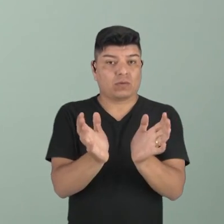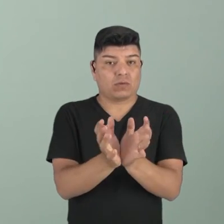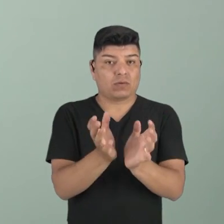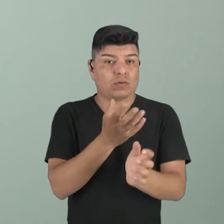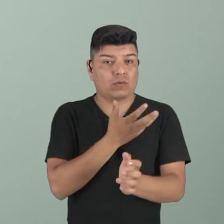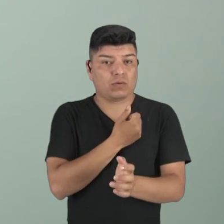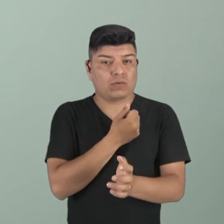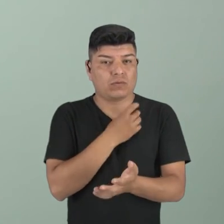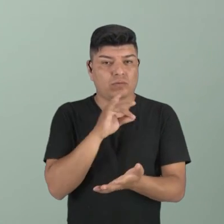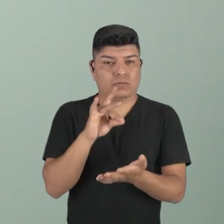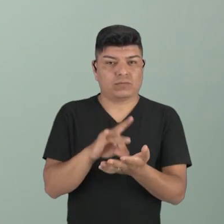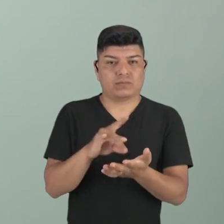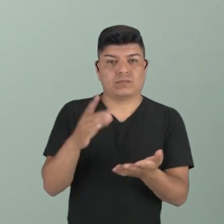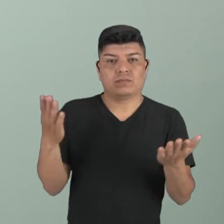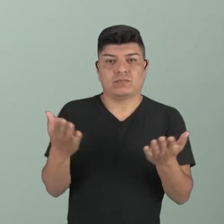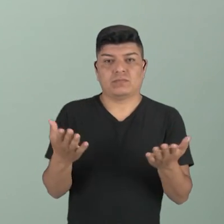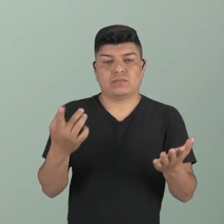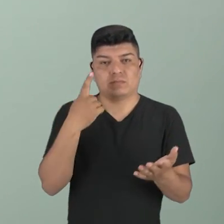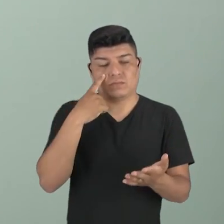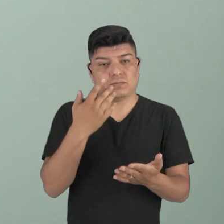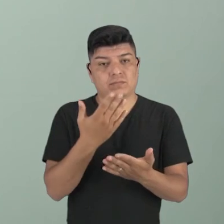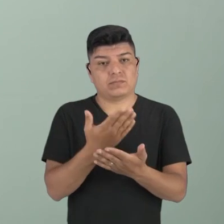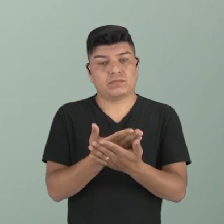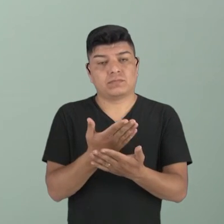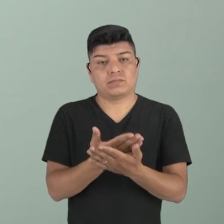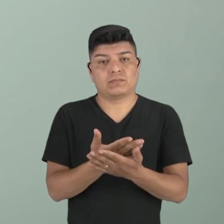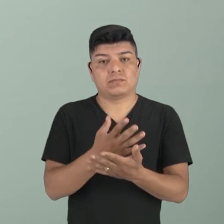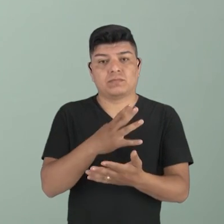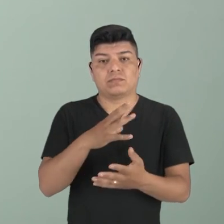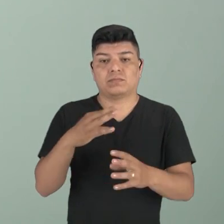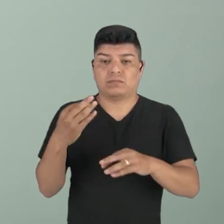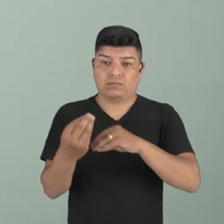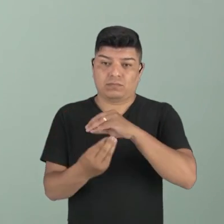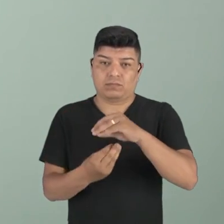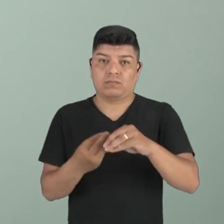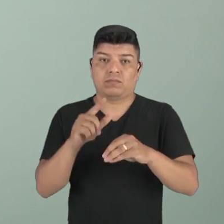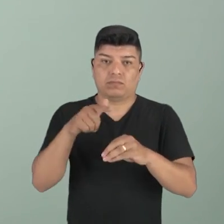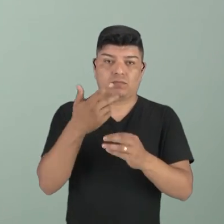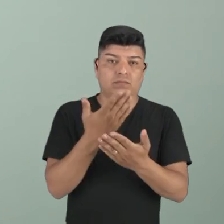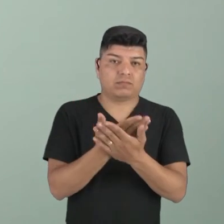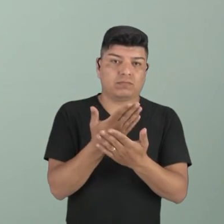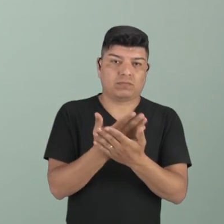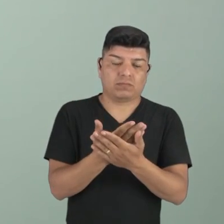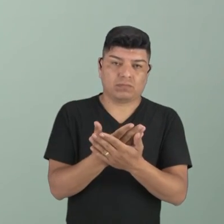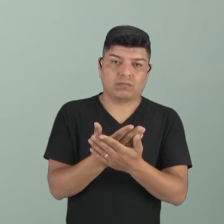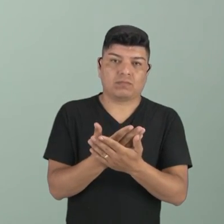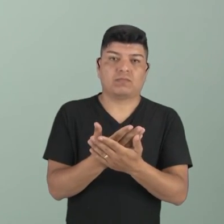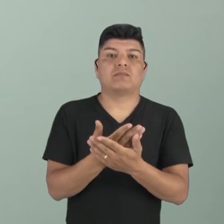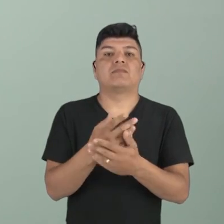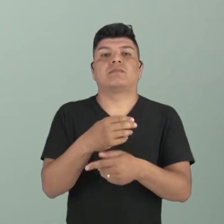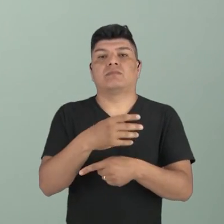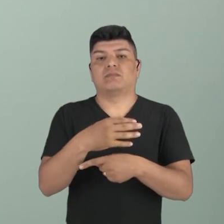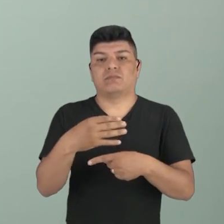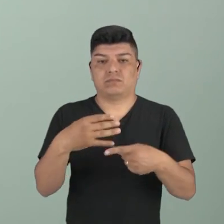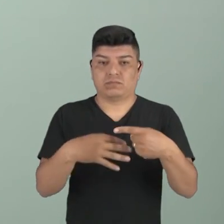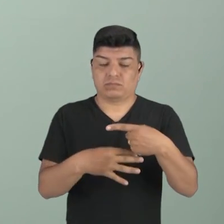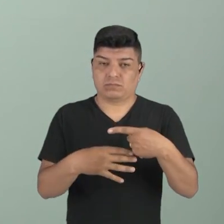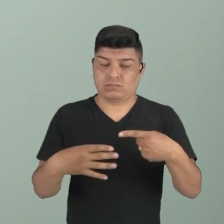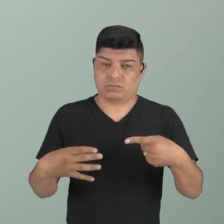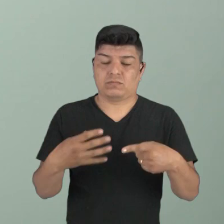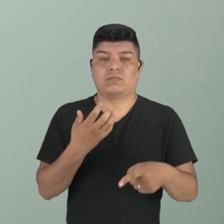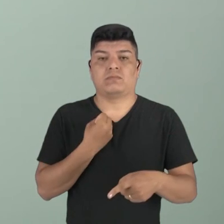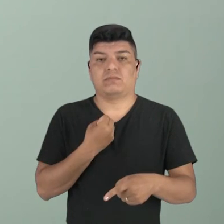dos números reais que nós vimos hoje, né, vai englobar as aulas anteriores aí vistas sobre números racionais, né, e também